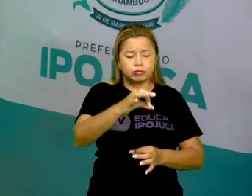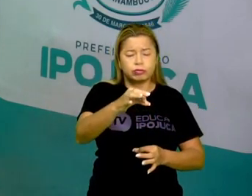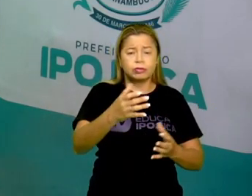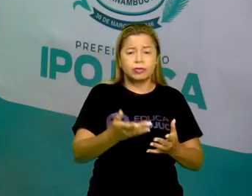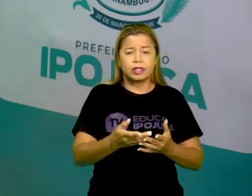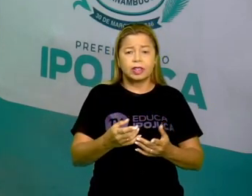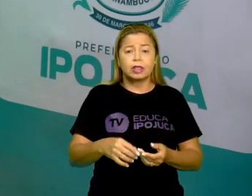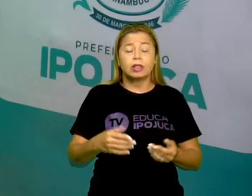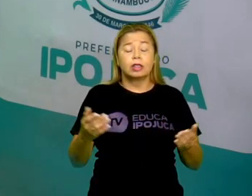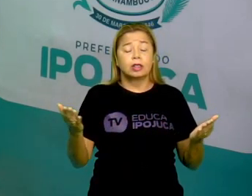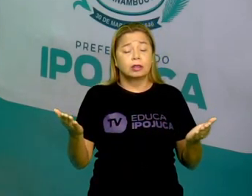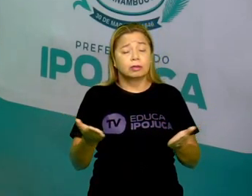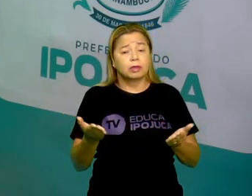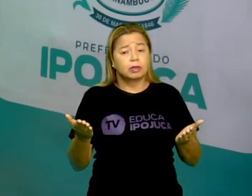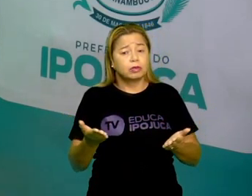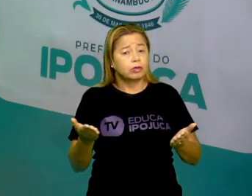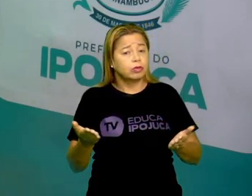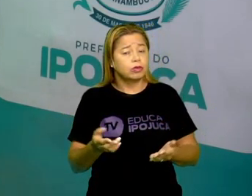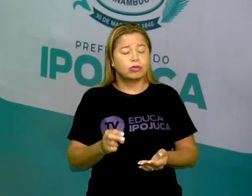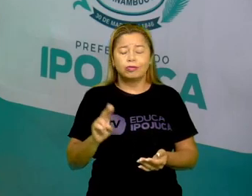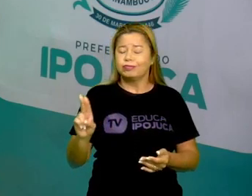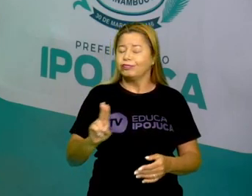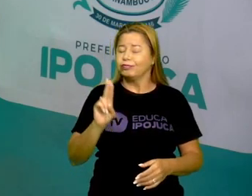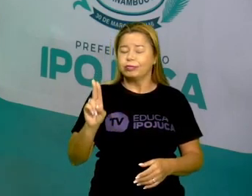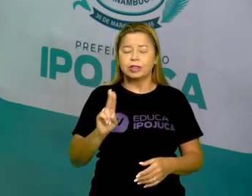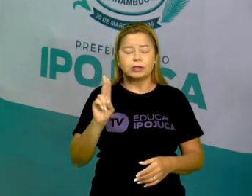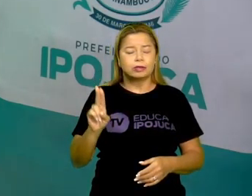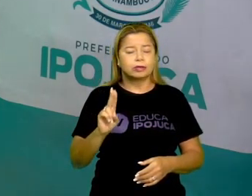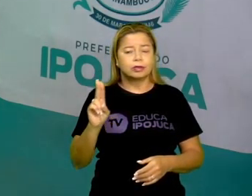tempo atrás eram bastante utilizadas, tá certo?